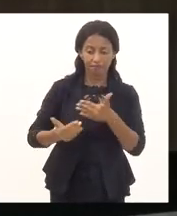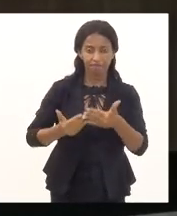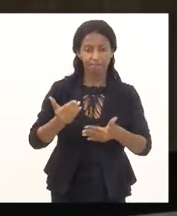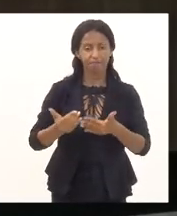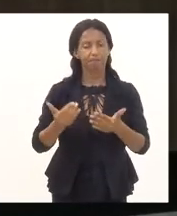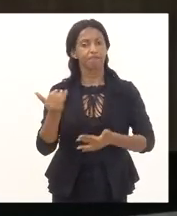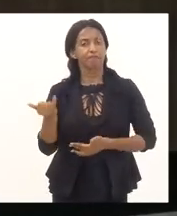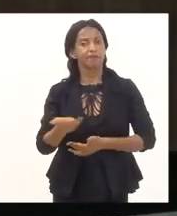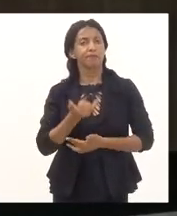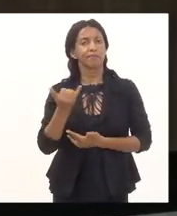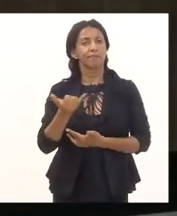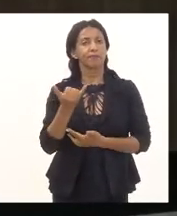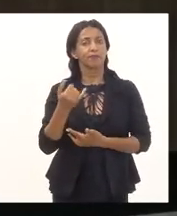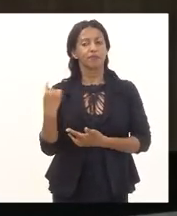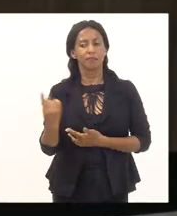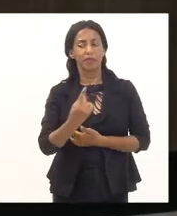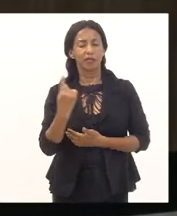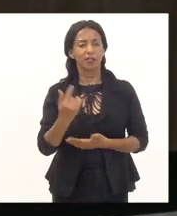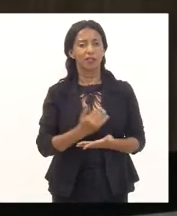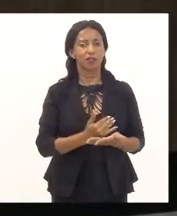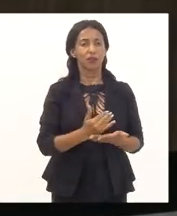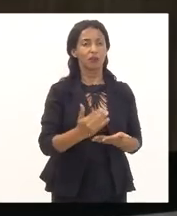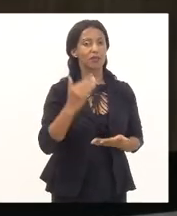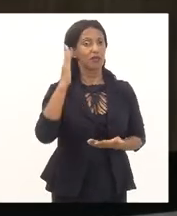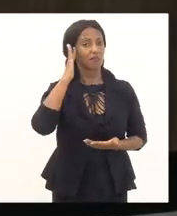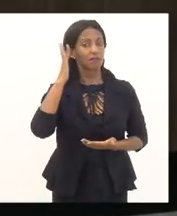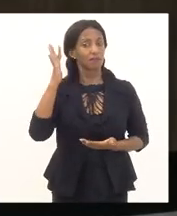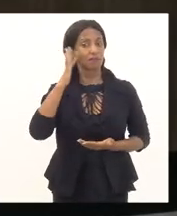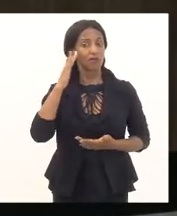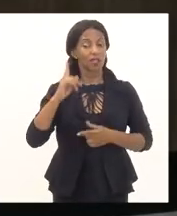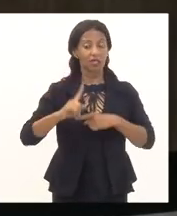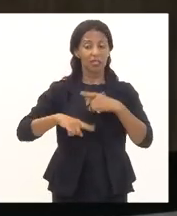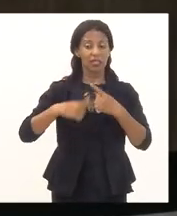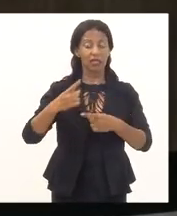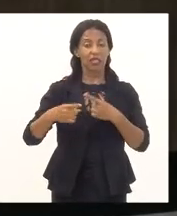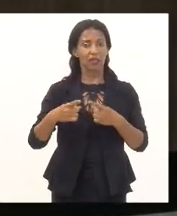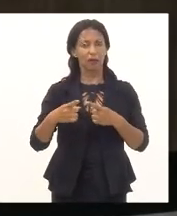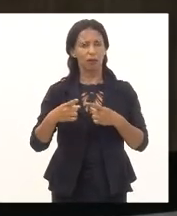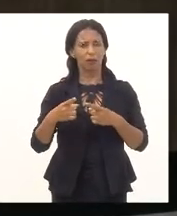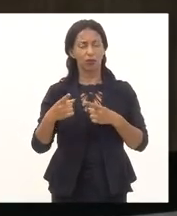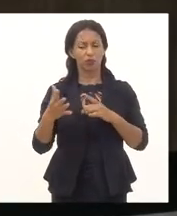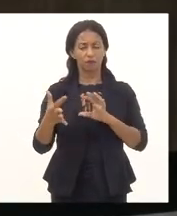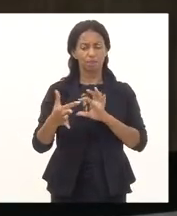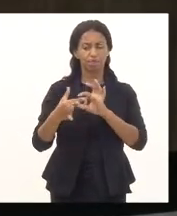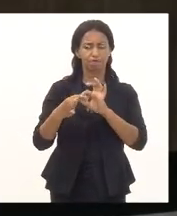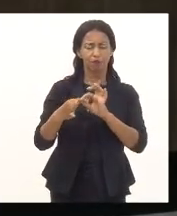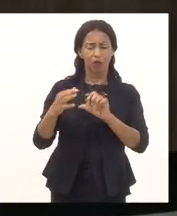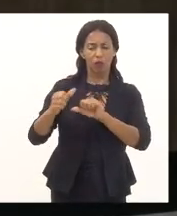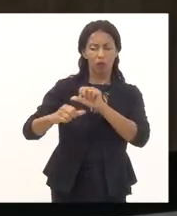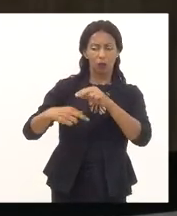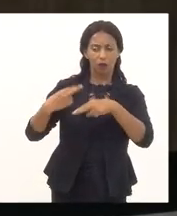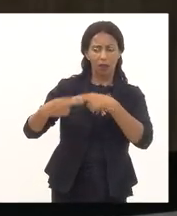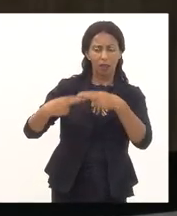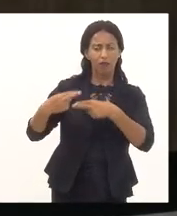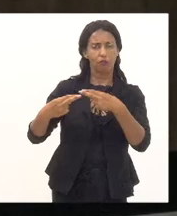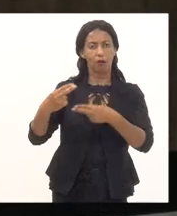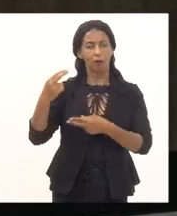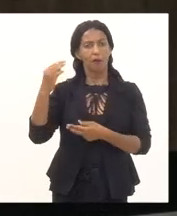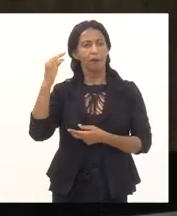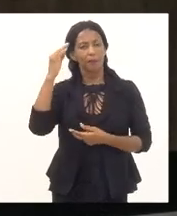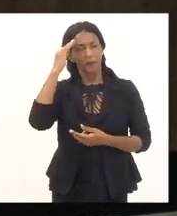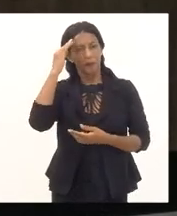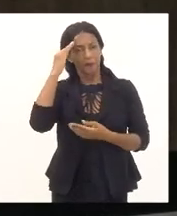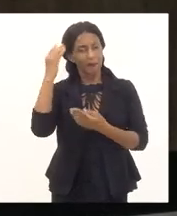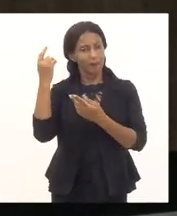muito importantes para que a gente iniciasse uma reflexão que depois vai culminar na reforma psiquiátrica no Brasil sobre a necessidade